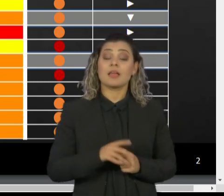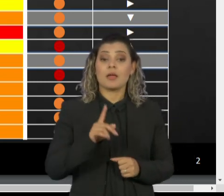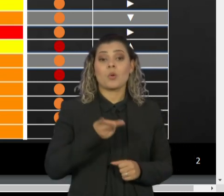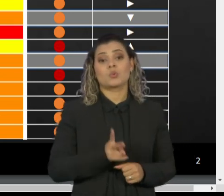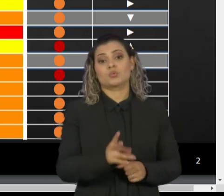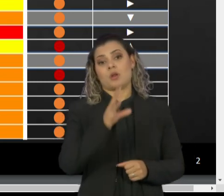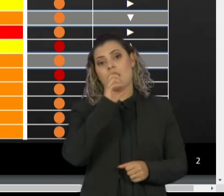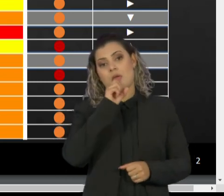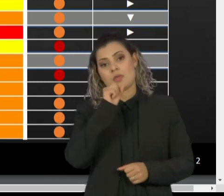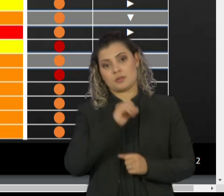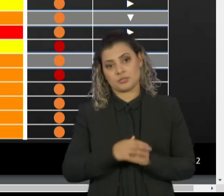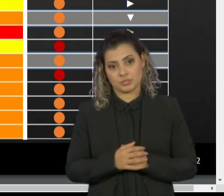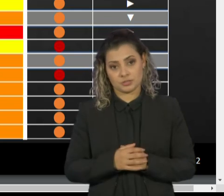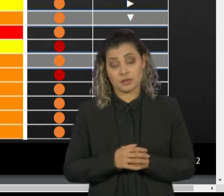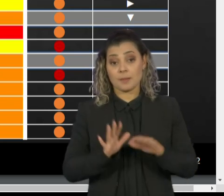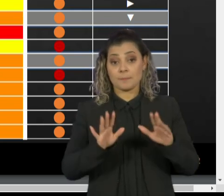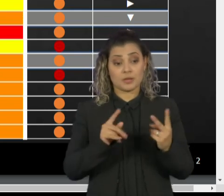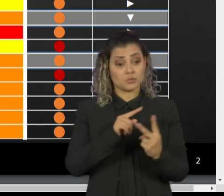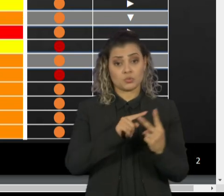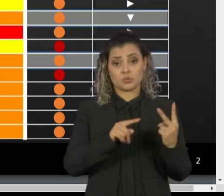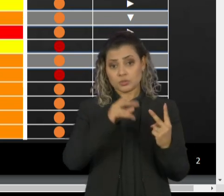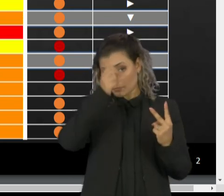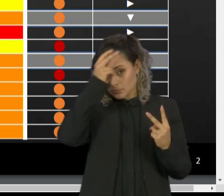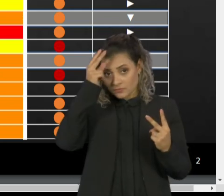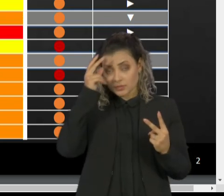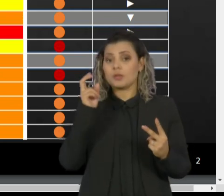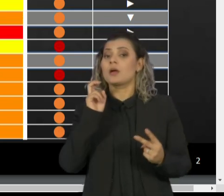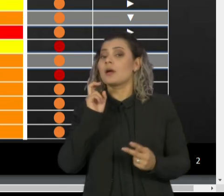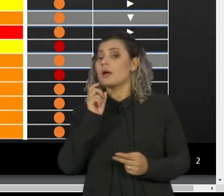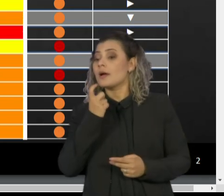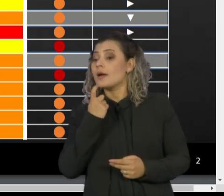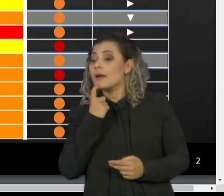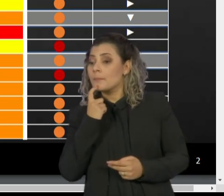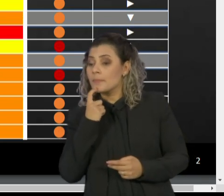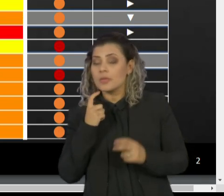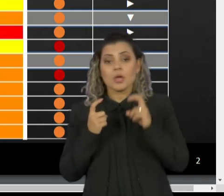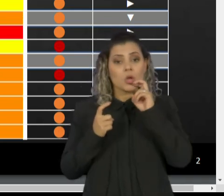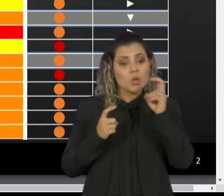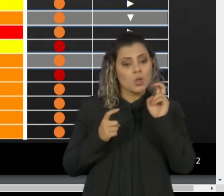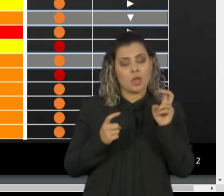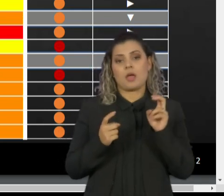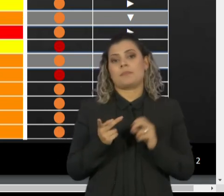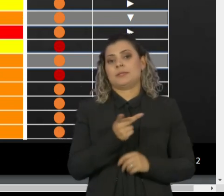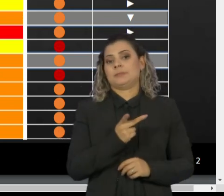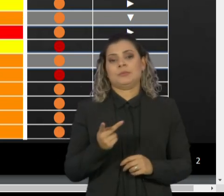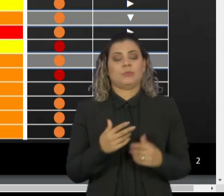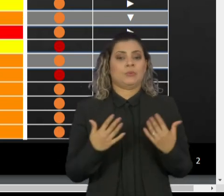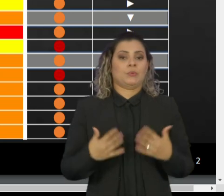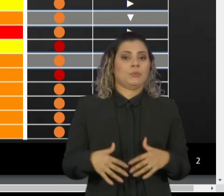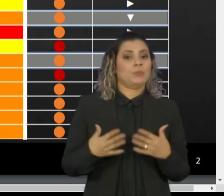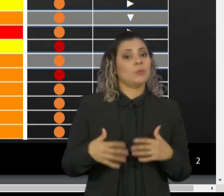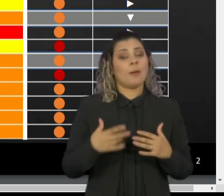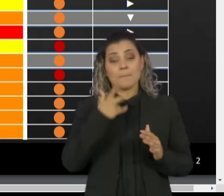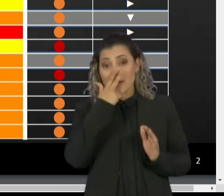laranja. Mas esses 2 municípios, Campinas e Sorocaba, estão numa situação